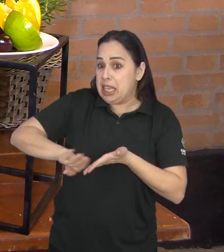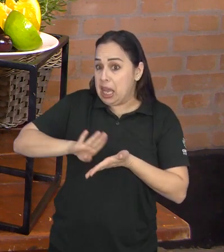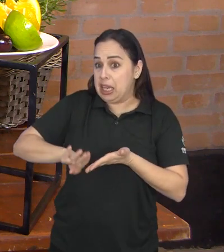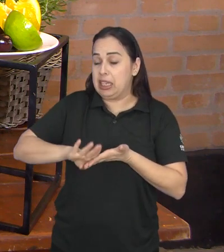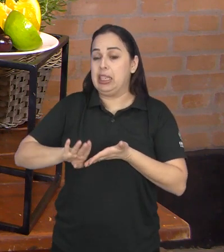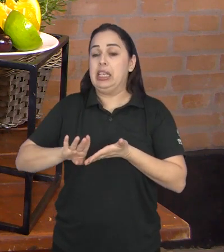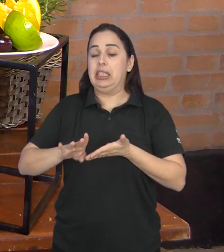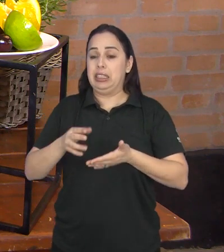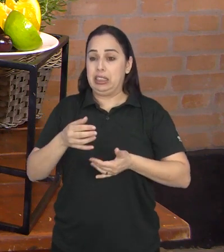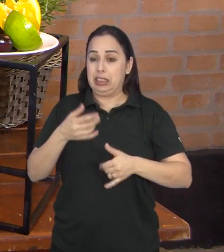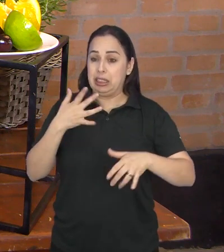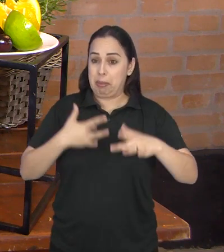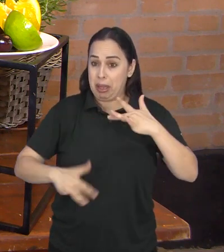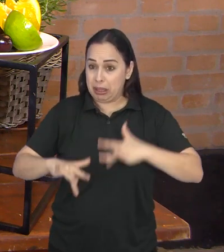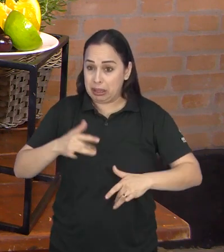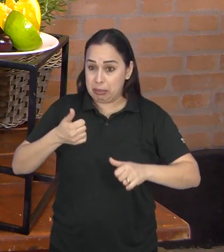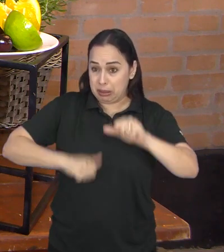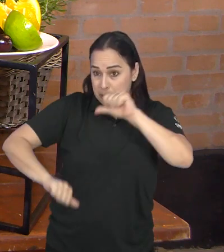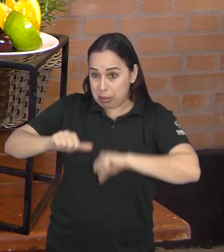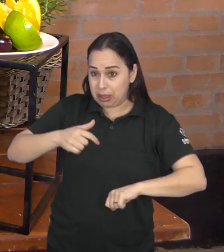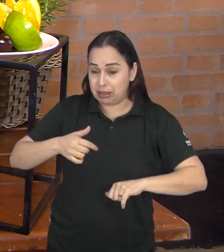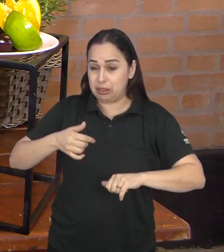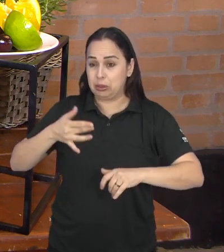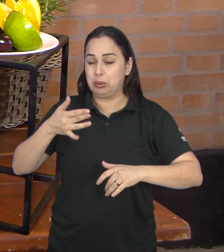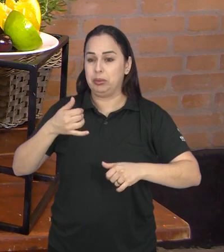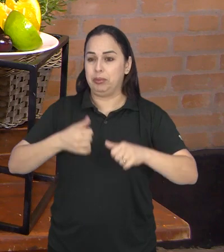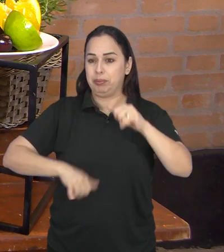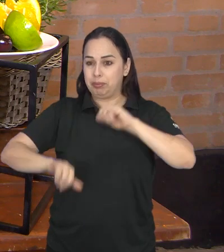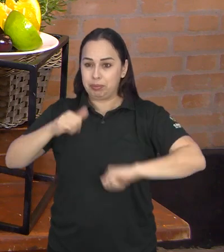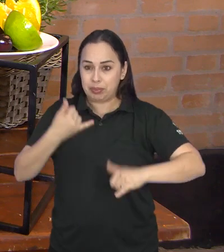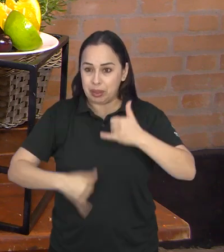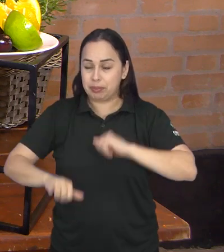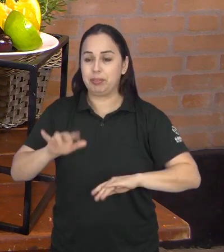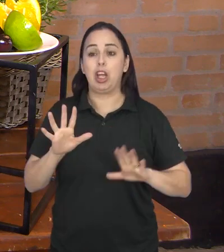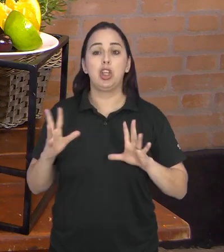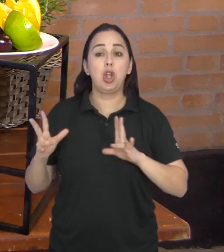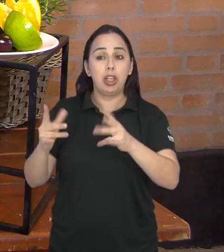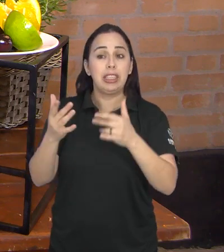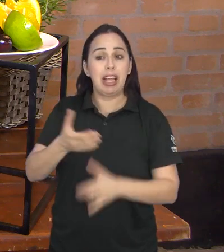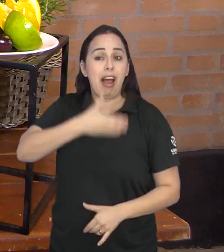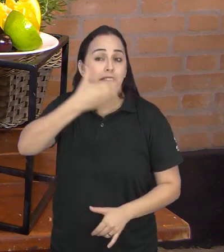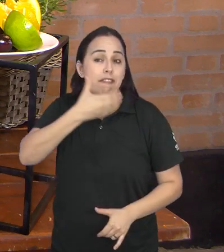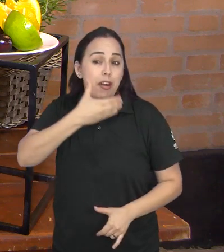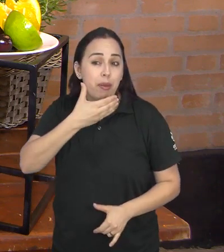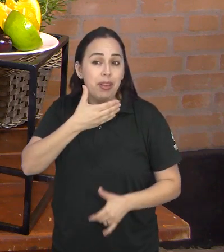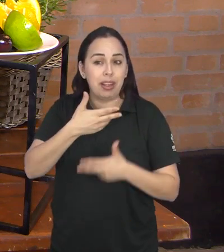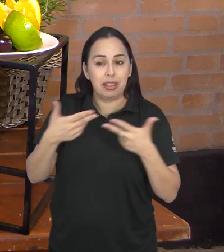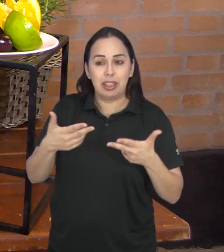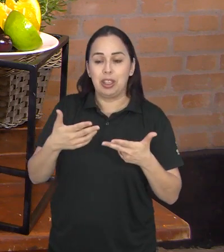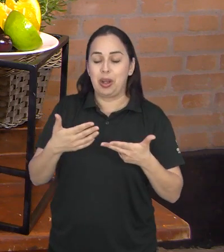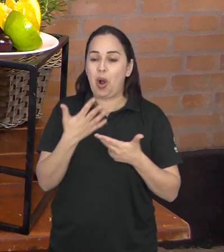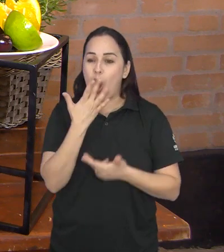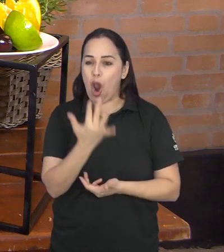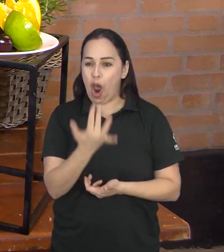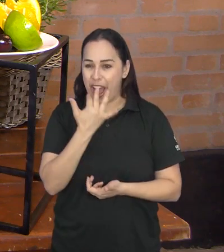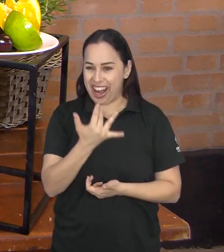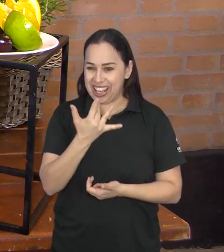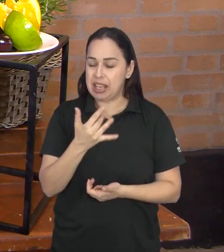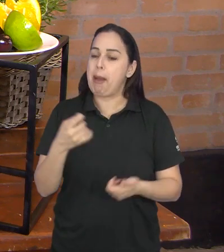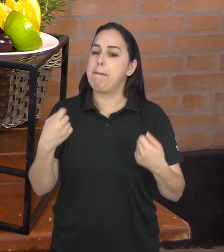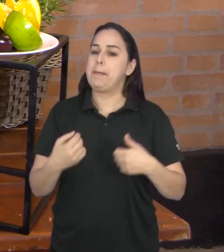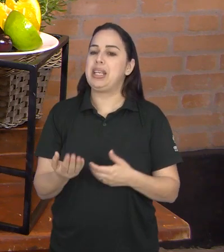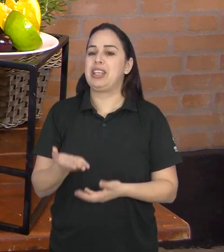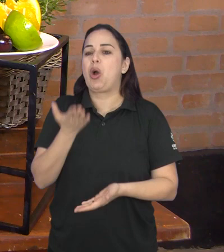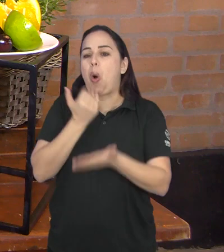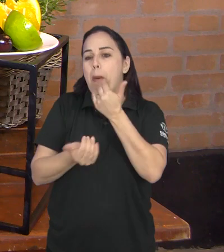ele precisou metabolizar e trabalhar ali. Então, todas as frutas, gente, tudo que é colorido, a gente